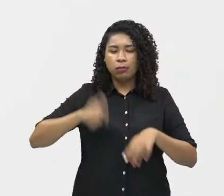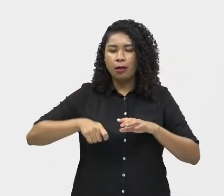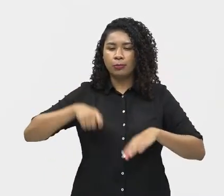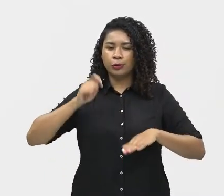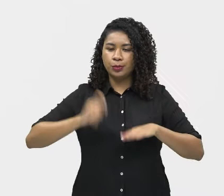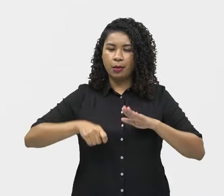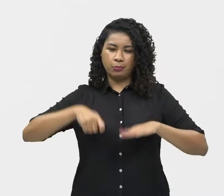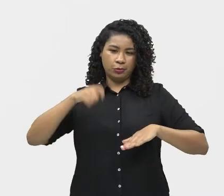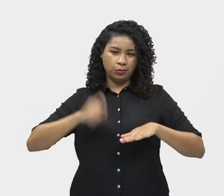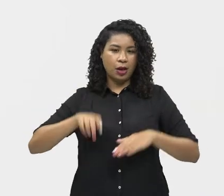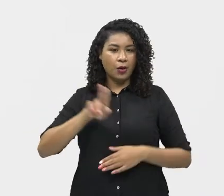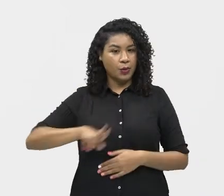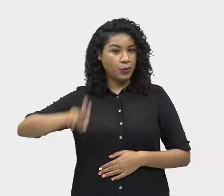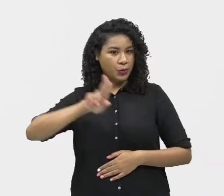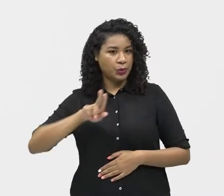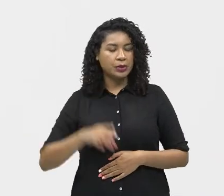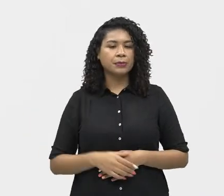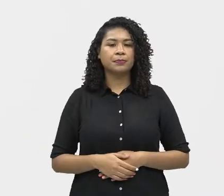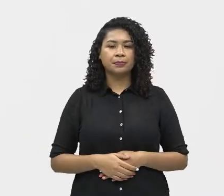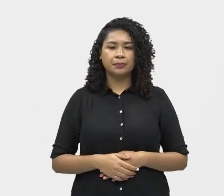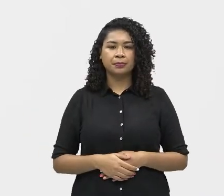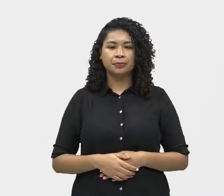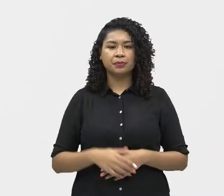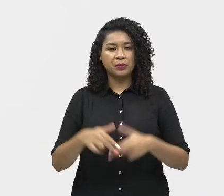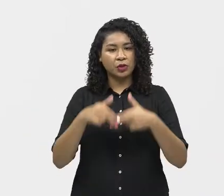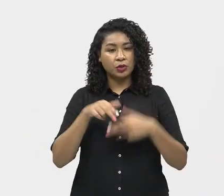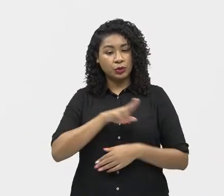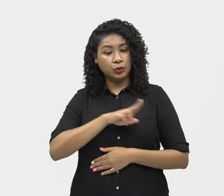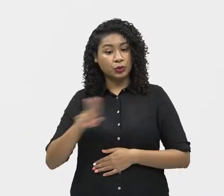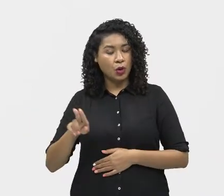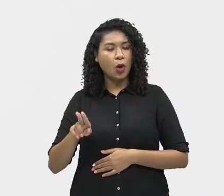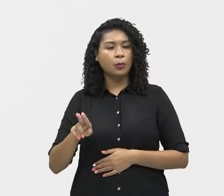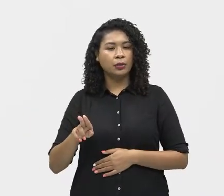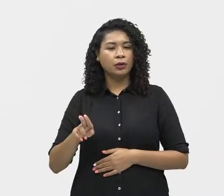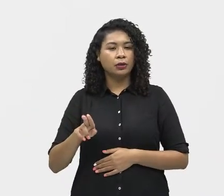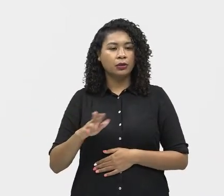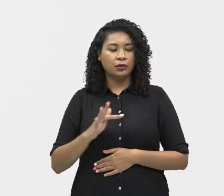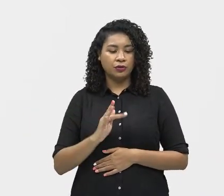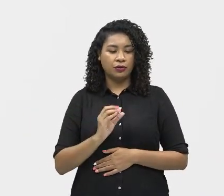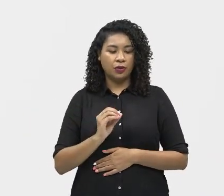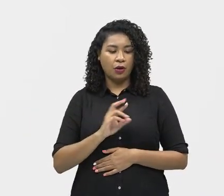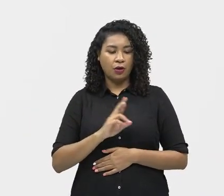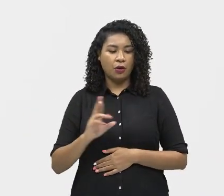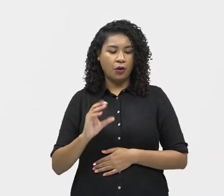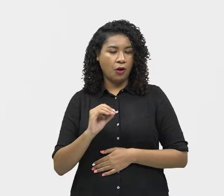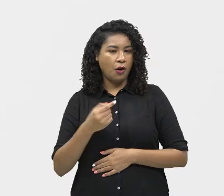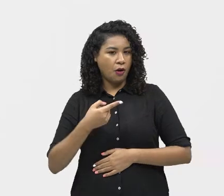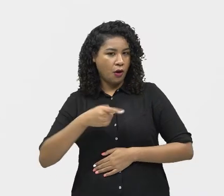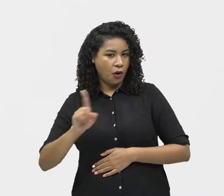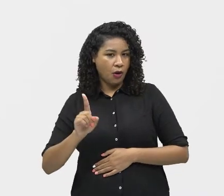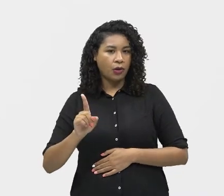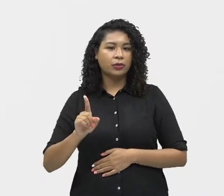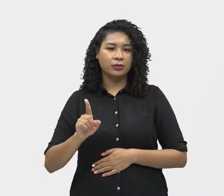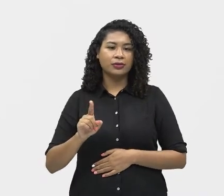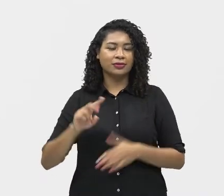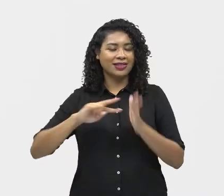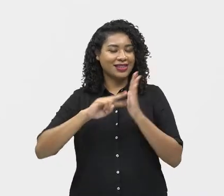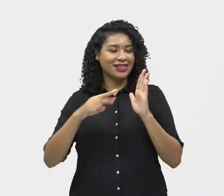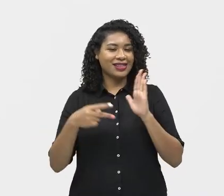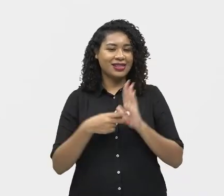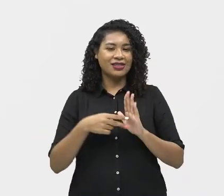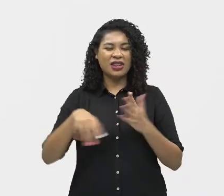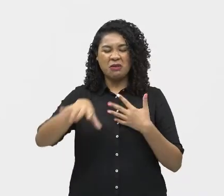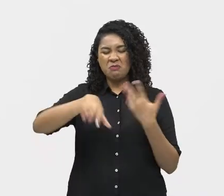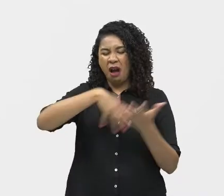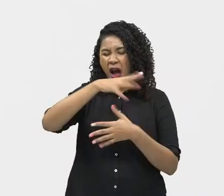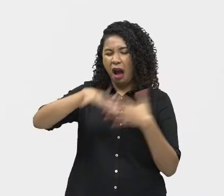quanto a dança tem o nome forró, e a origem do nome é forró-bodó, como vocês viram, que é grande confusão, é farra,